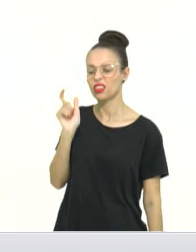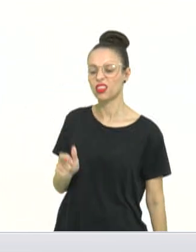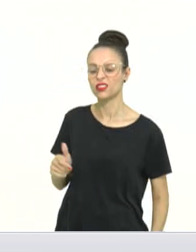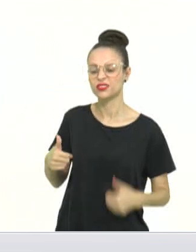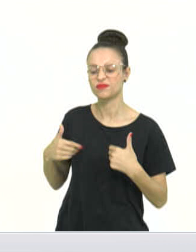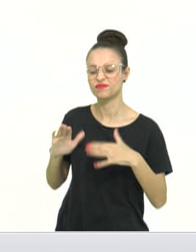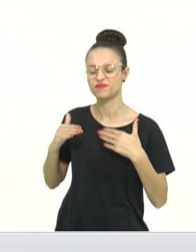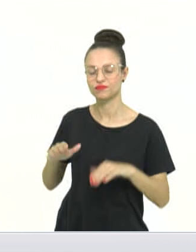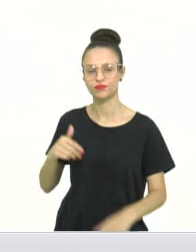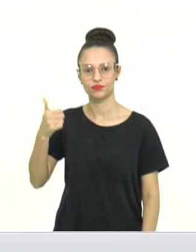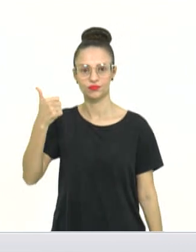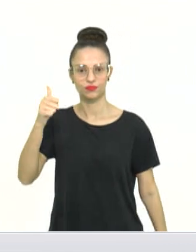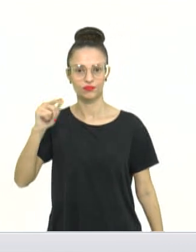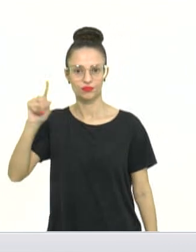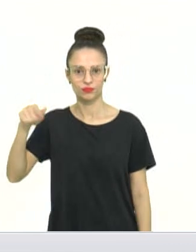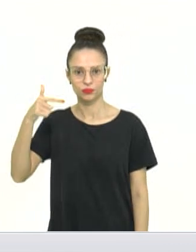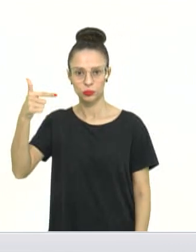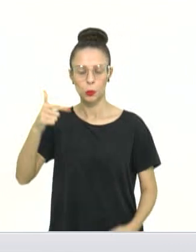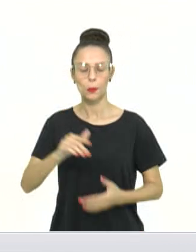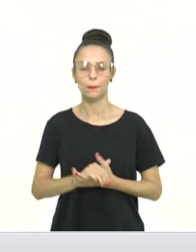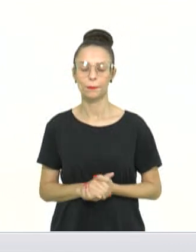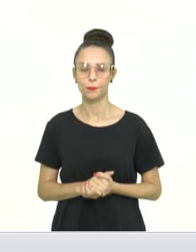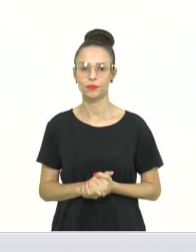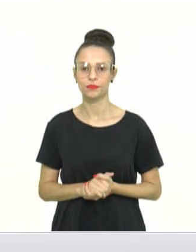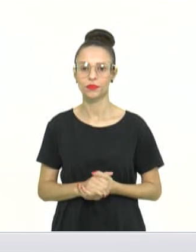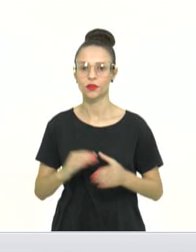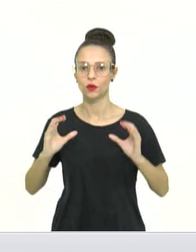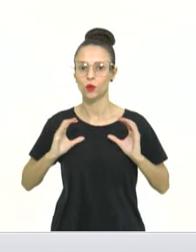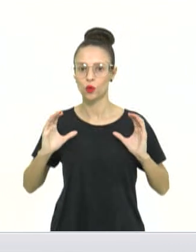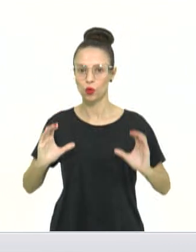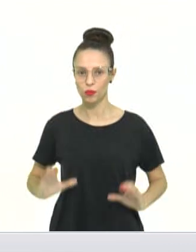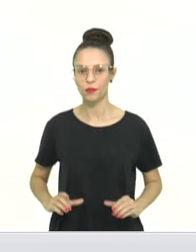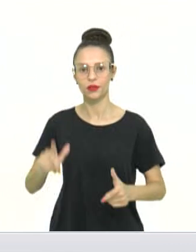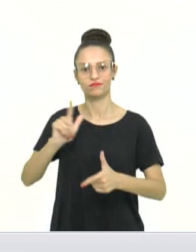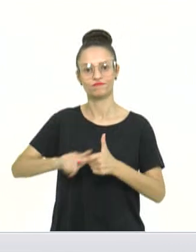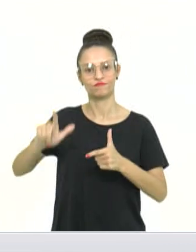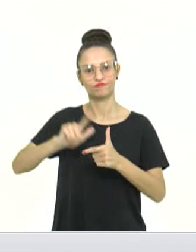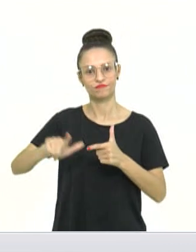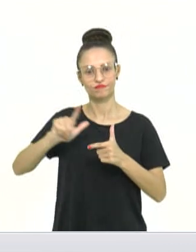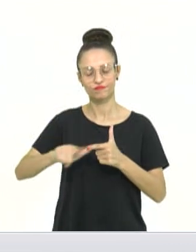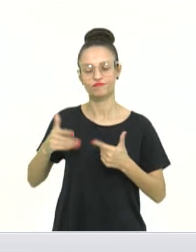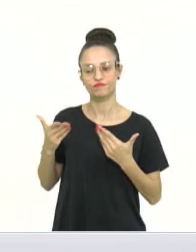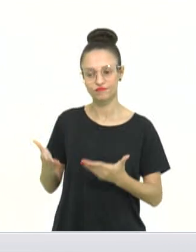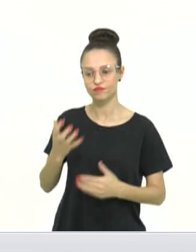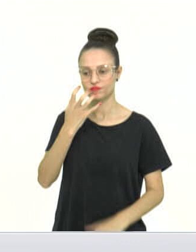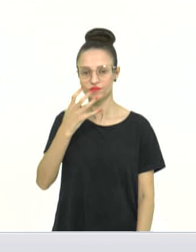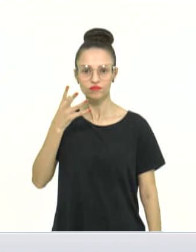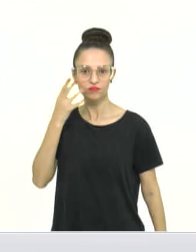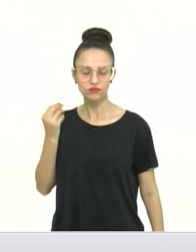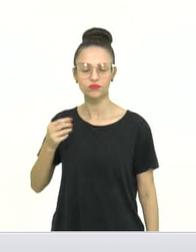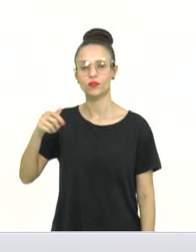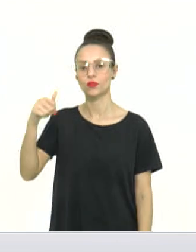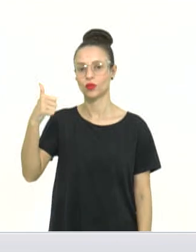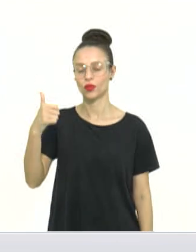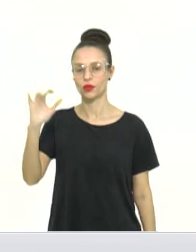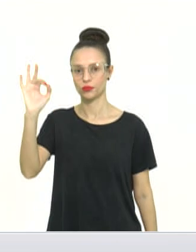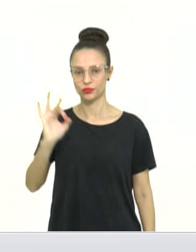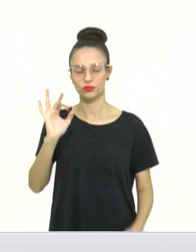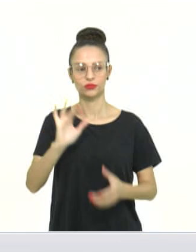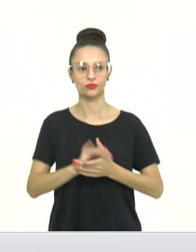animal, 11,2%. E comportamento problemático do animal de estimação, 11%.